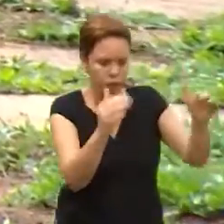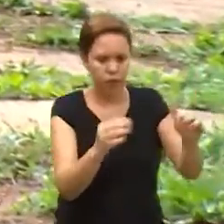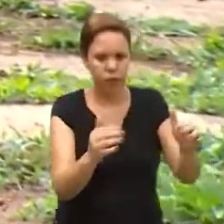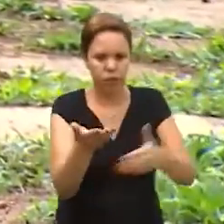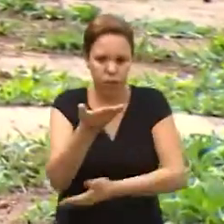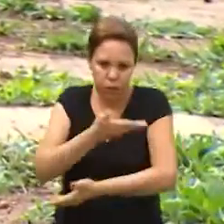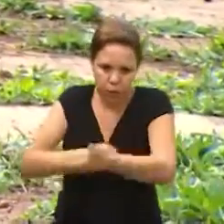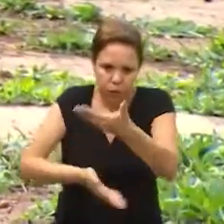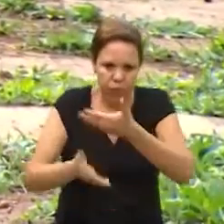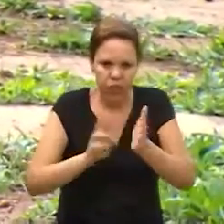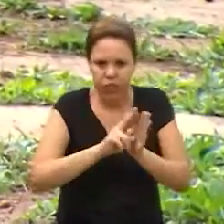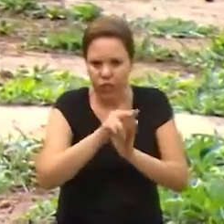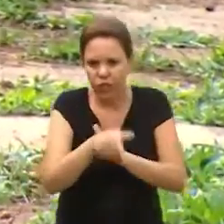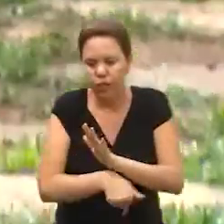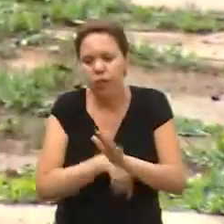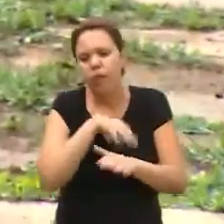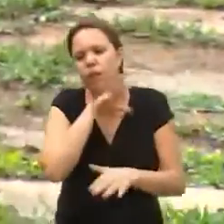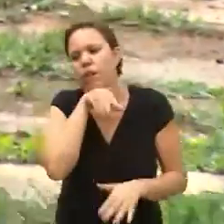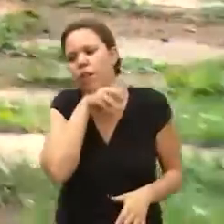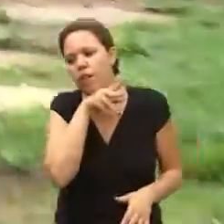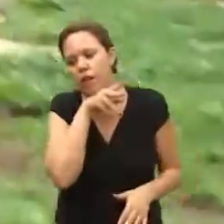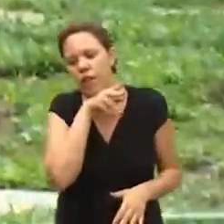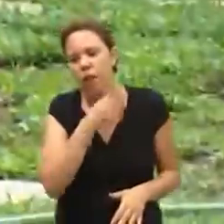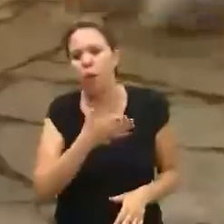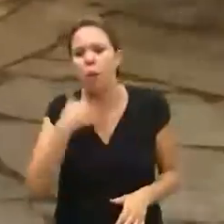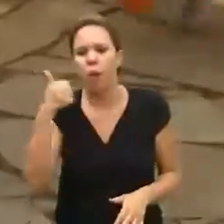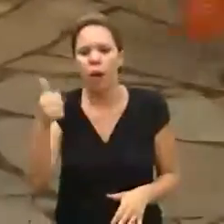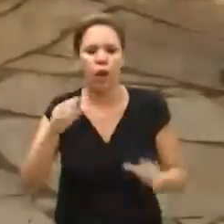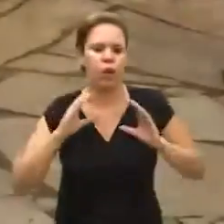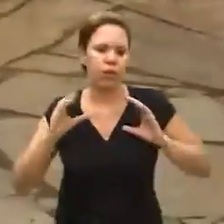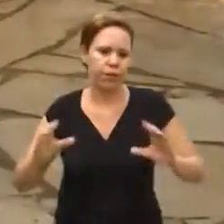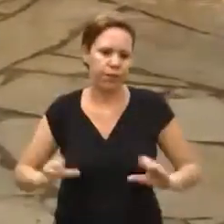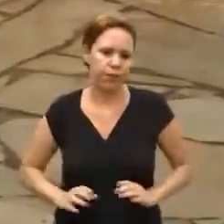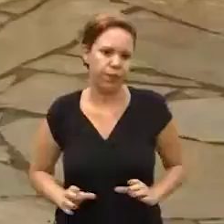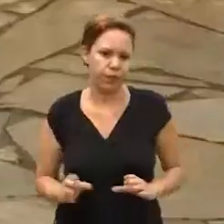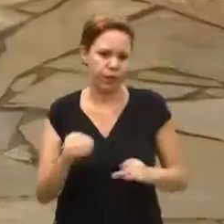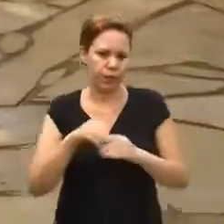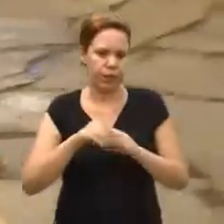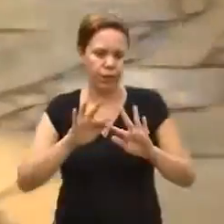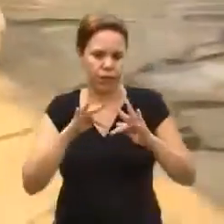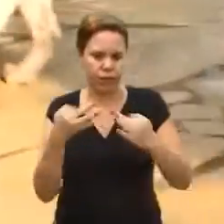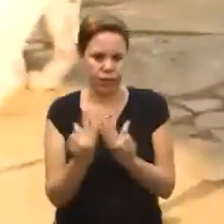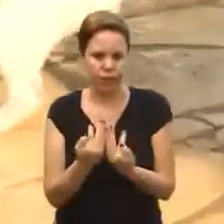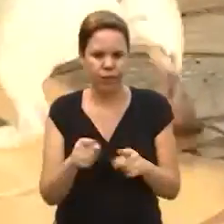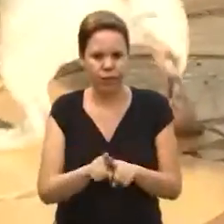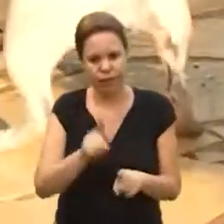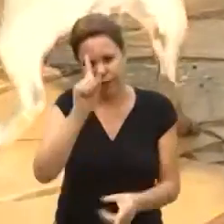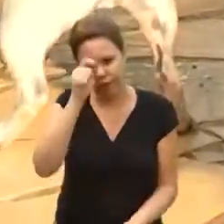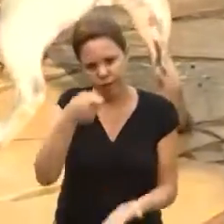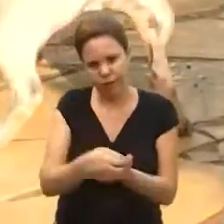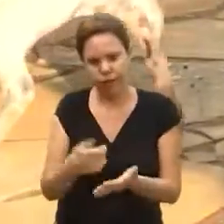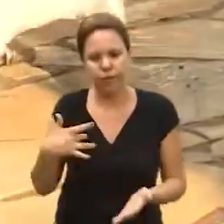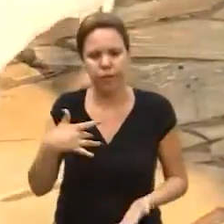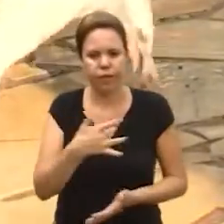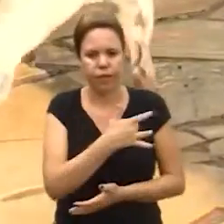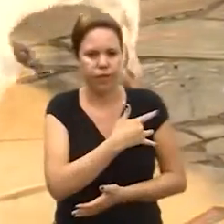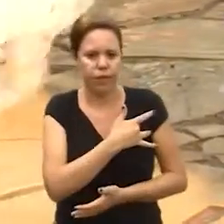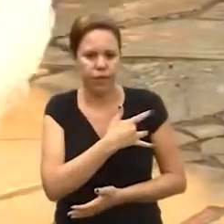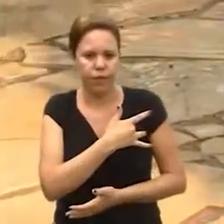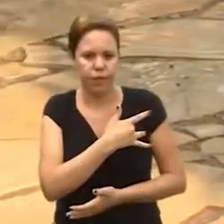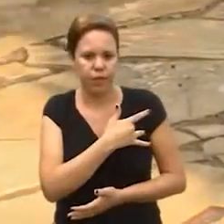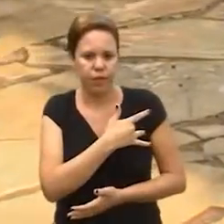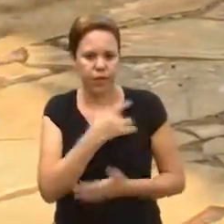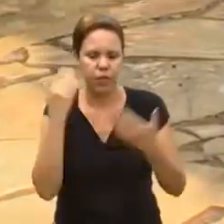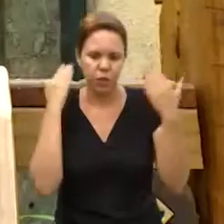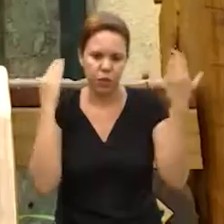o relacionamento com outros animais, melhora o comportamento em casa, além de garantir a saúde física e